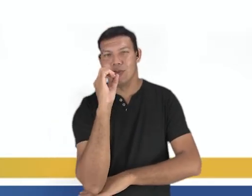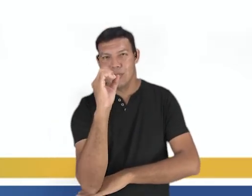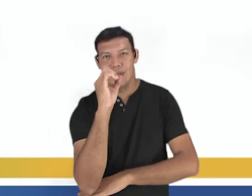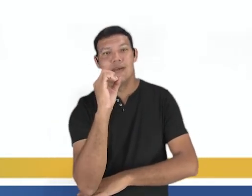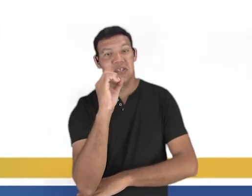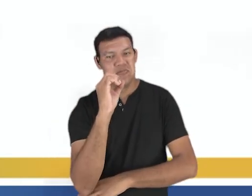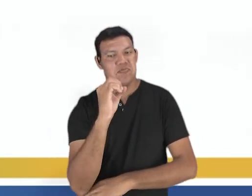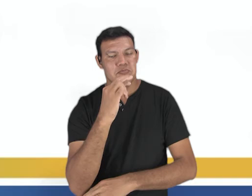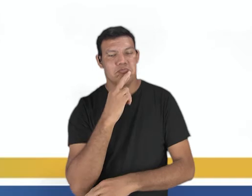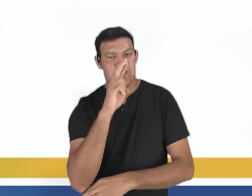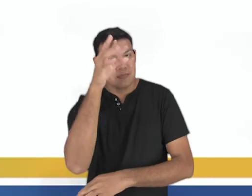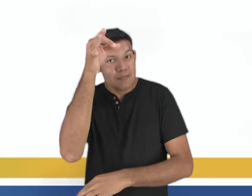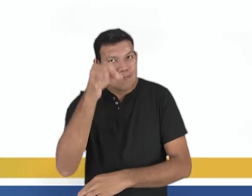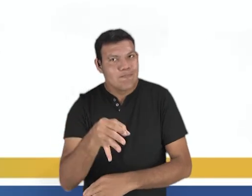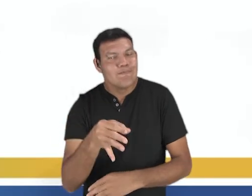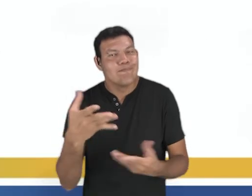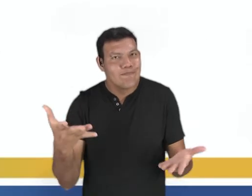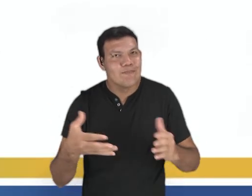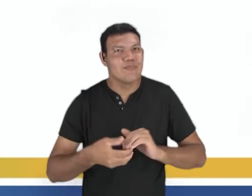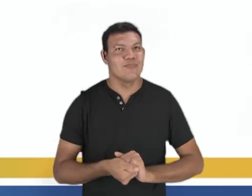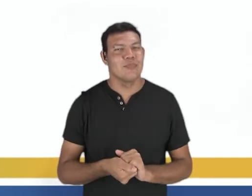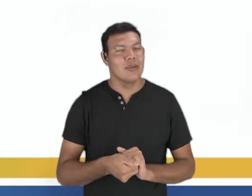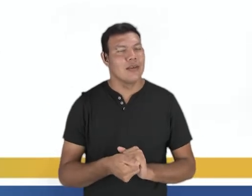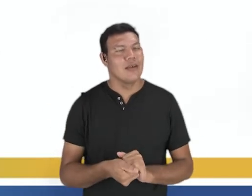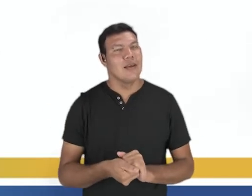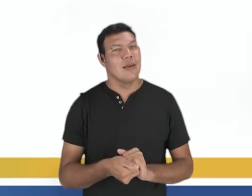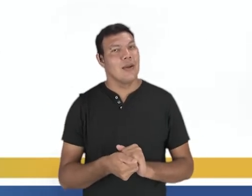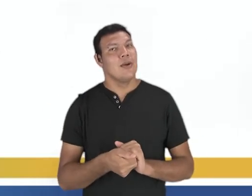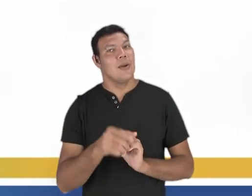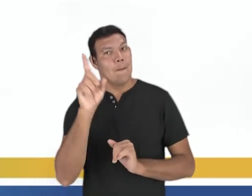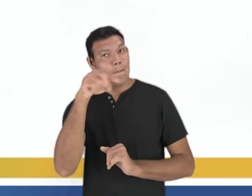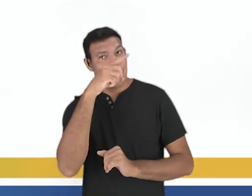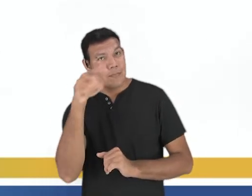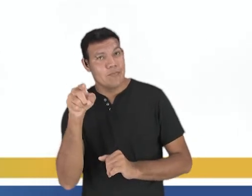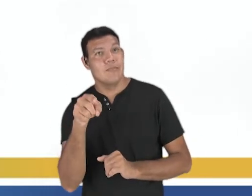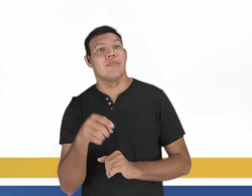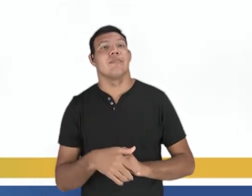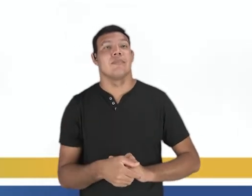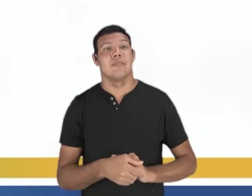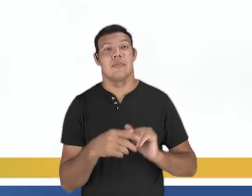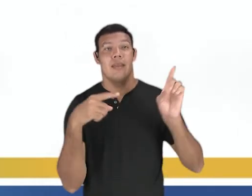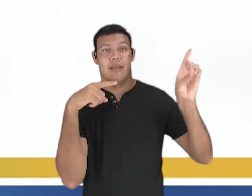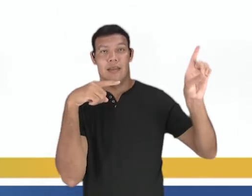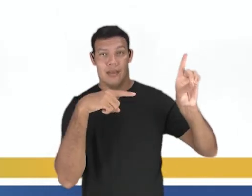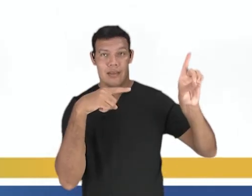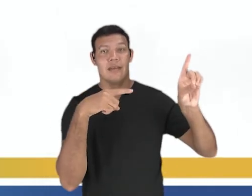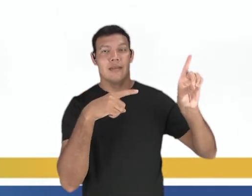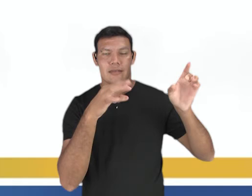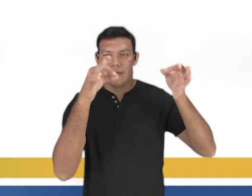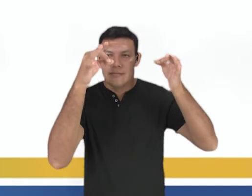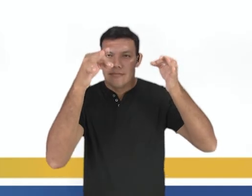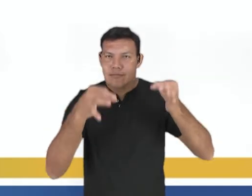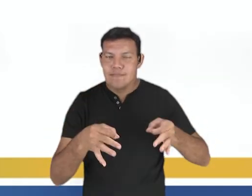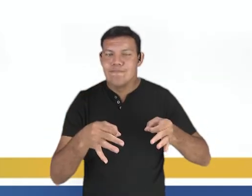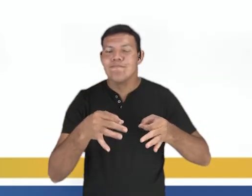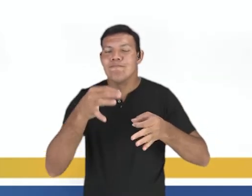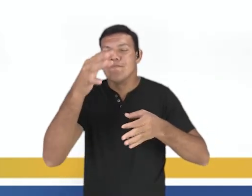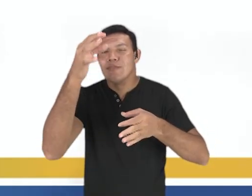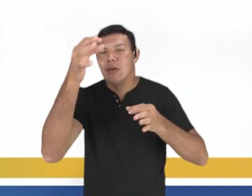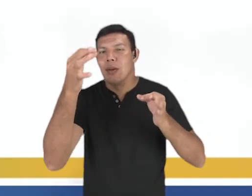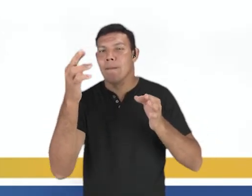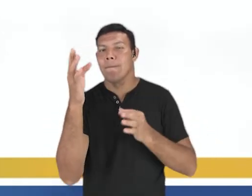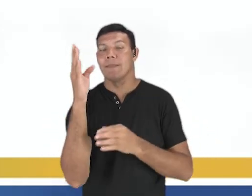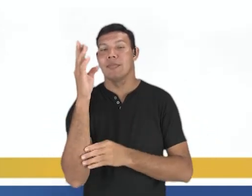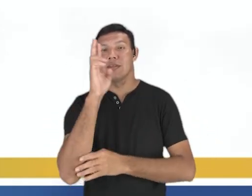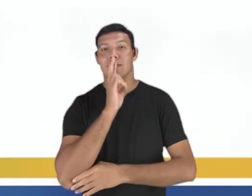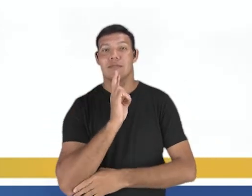questão. Vamos lá. Se você marcou aí a letra D, você acertou. De acordo com o meridiano